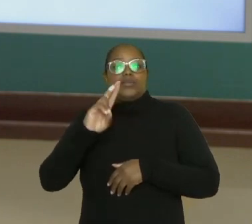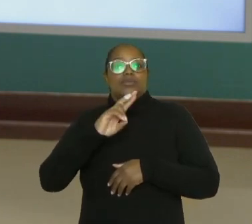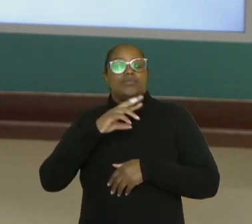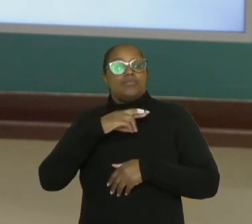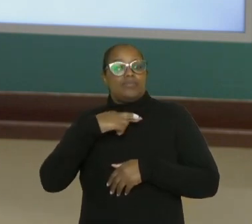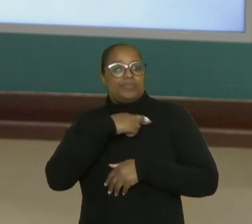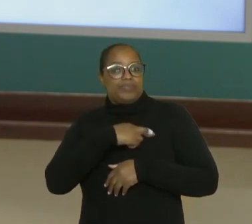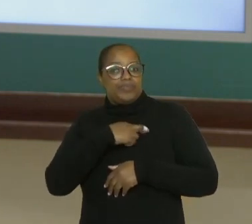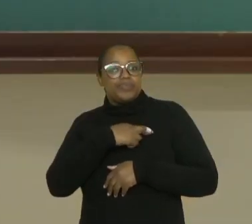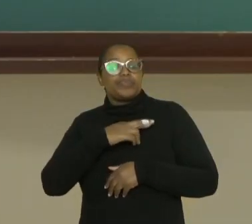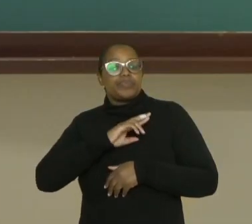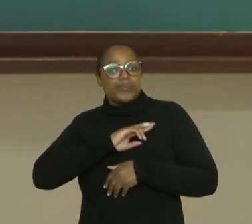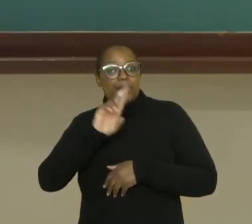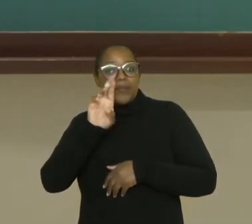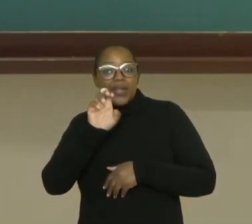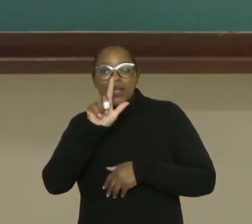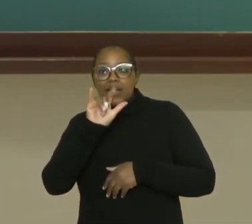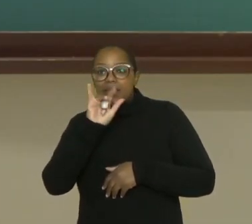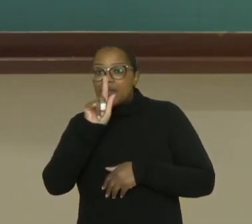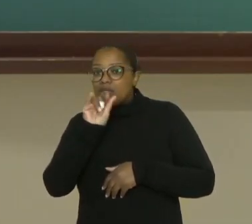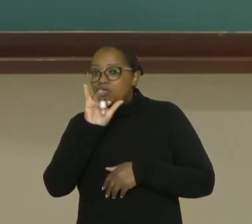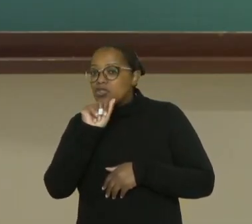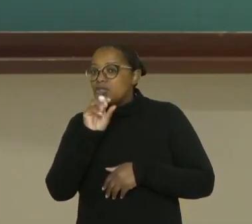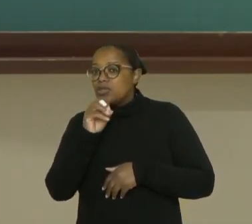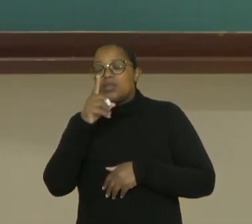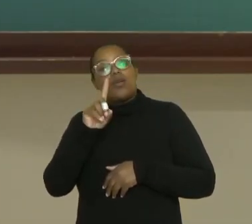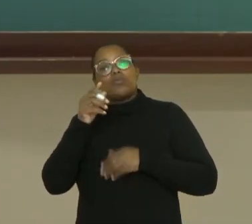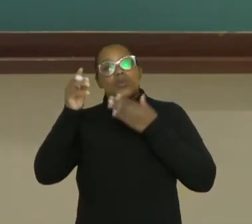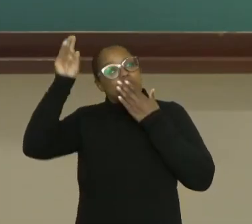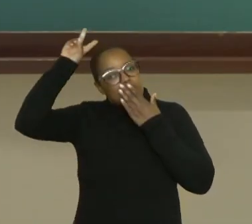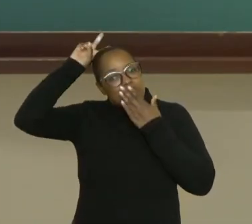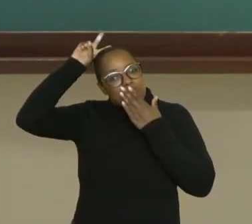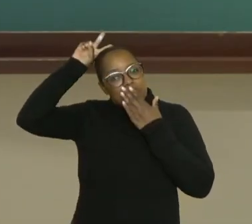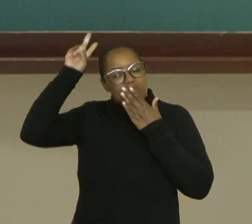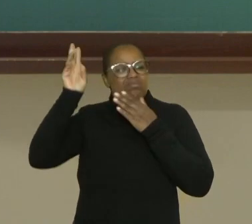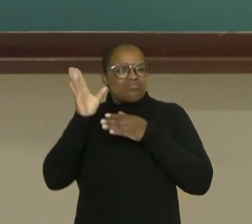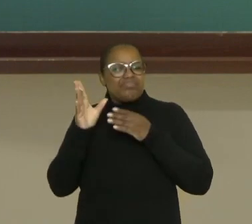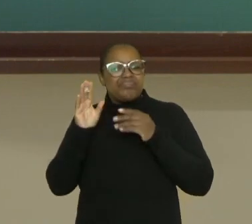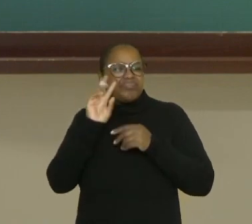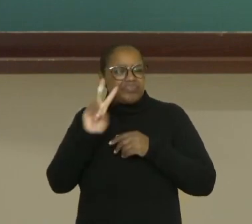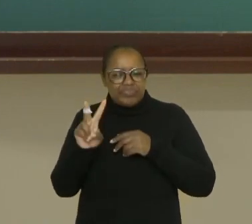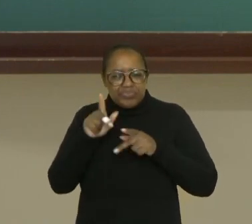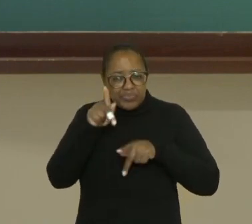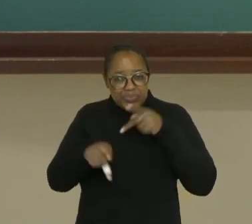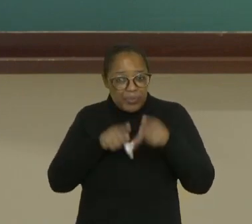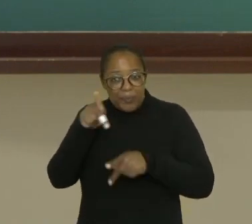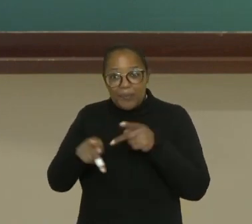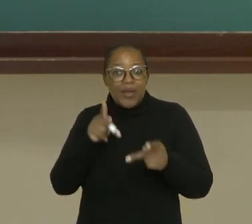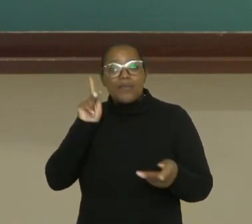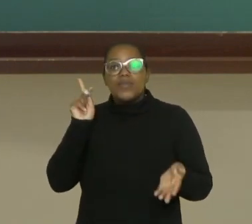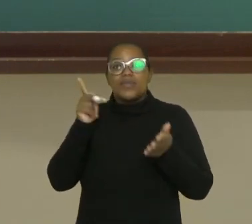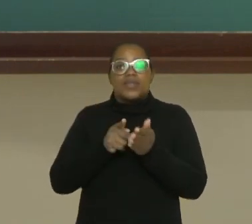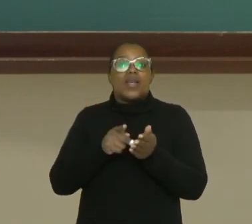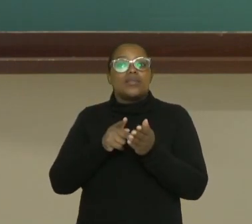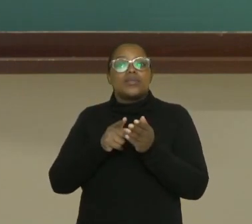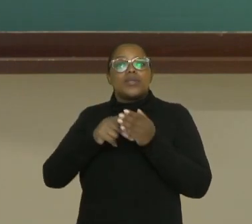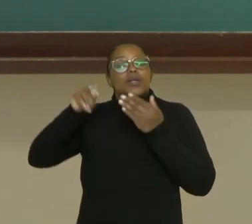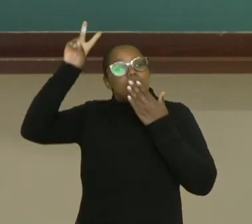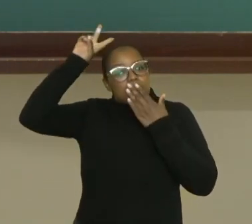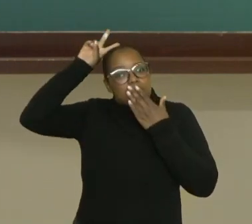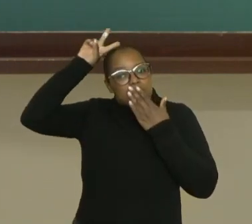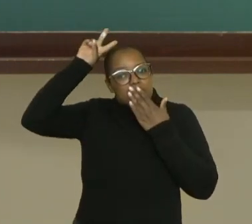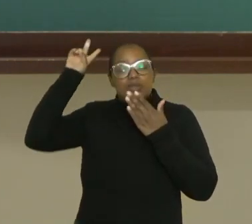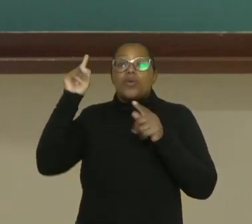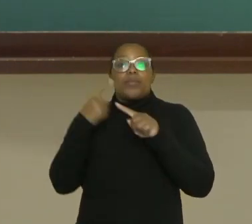perceberam esta relação harmoniosa em que procuram viver os povos originários? Como eles de fato são